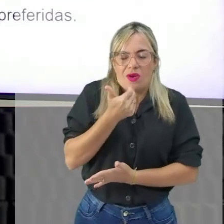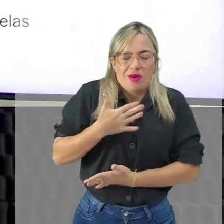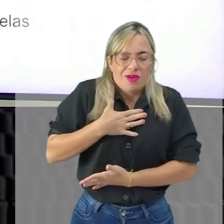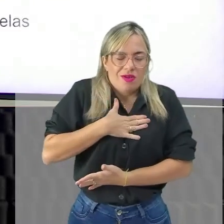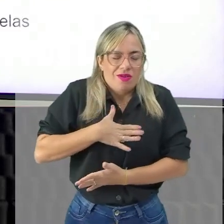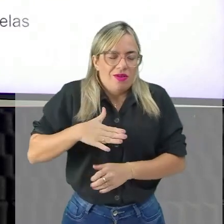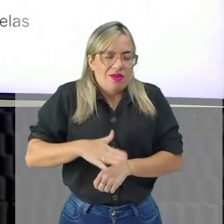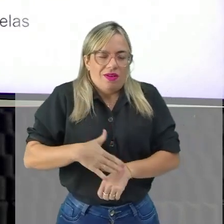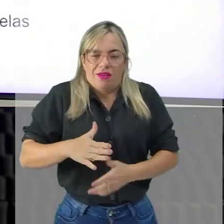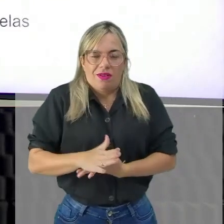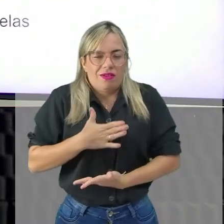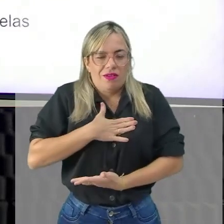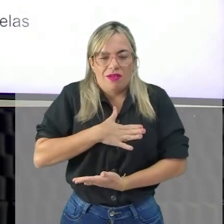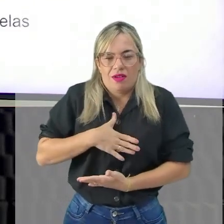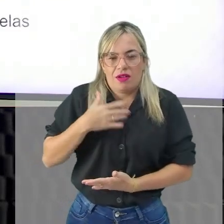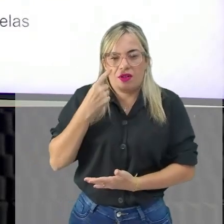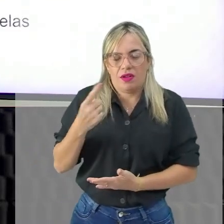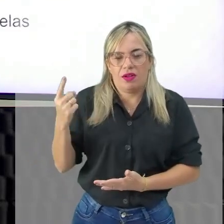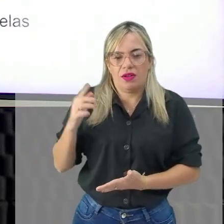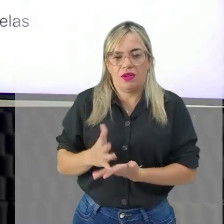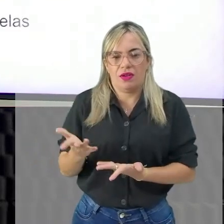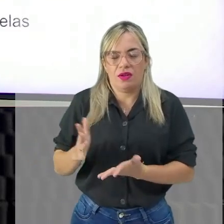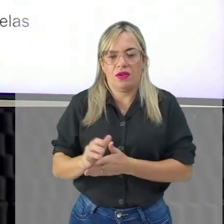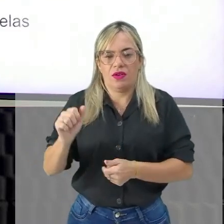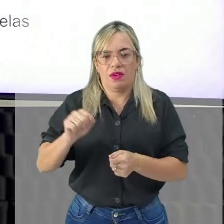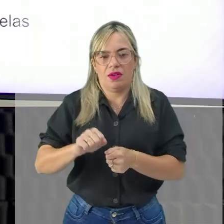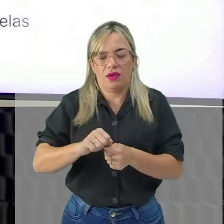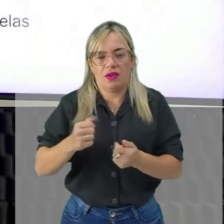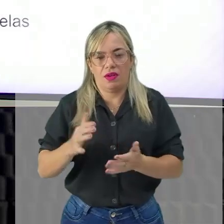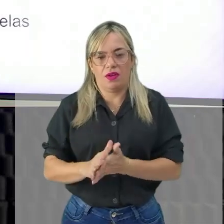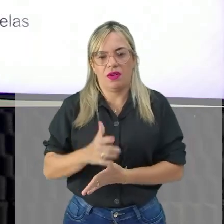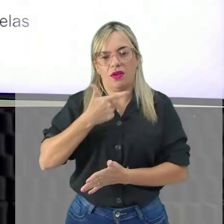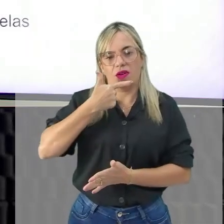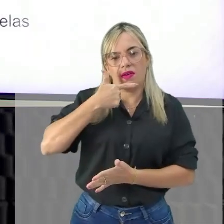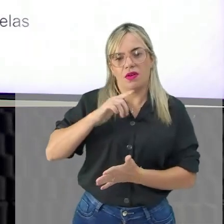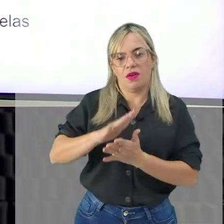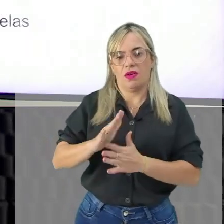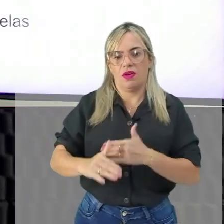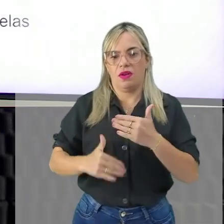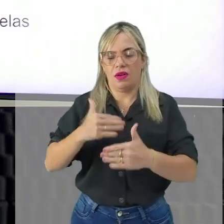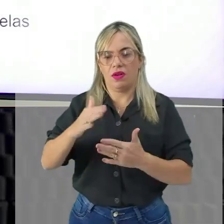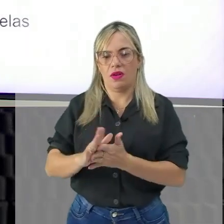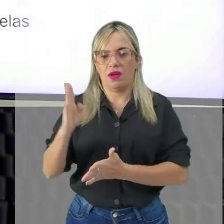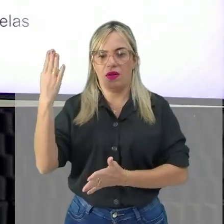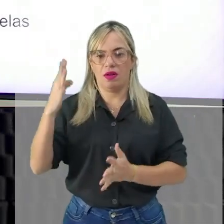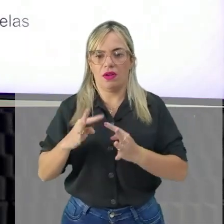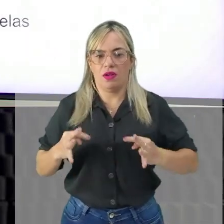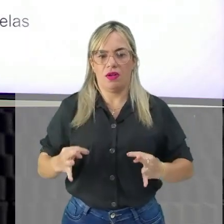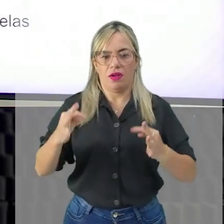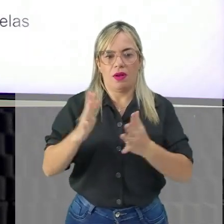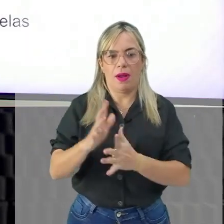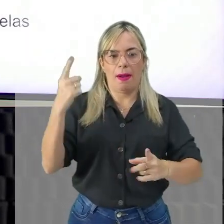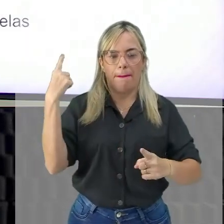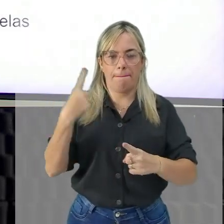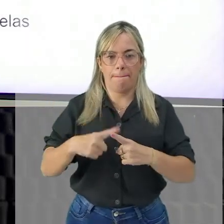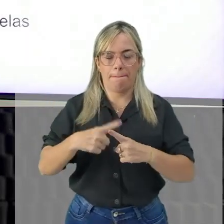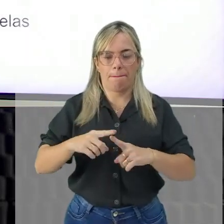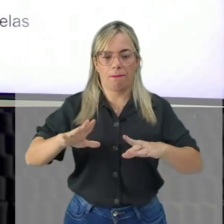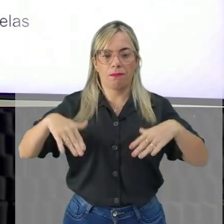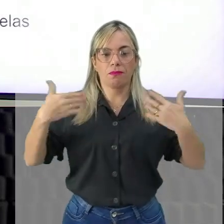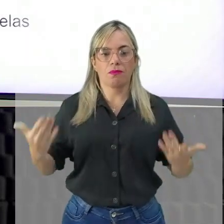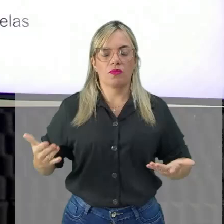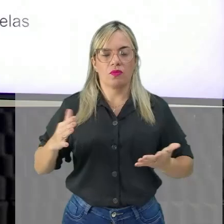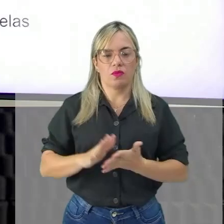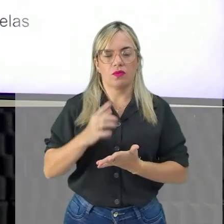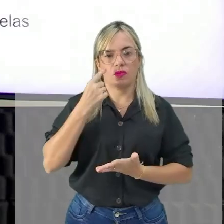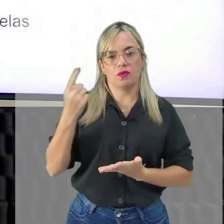preferidas. A fabricação de queijo é um processo biotecnológico. Por quê?